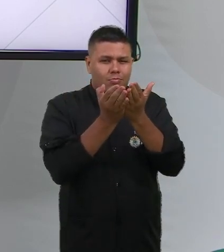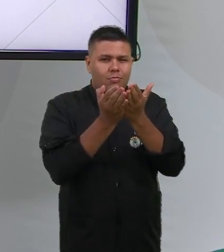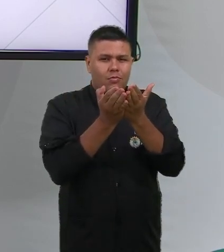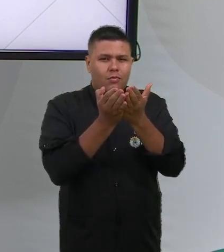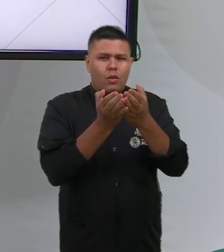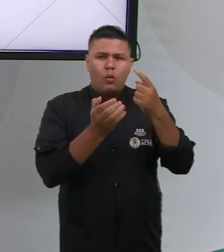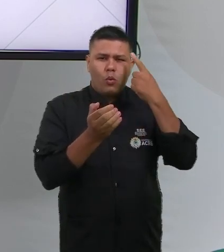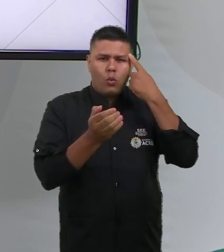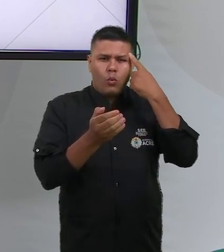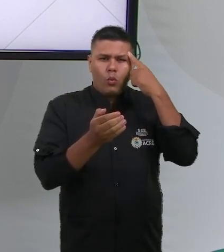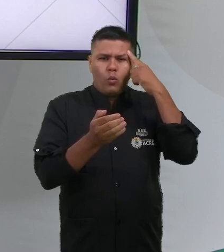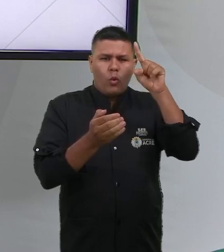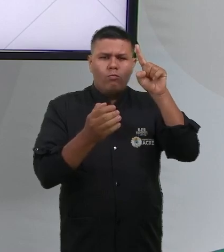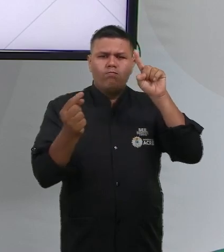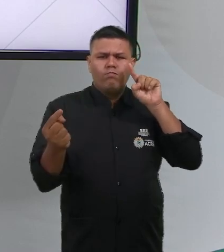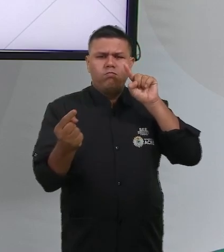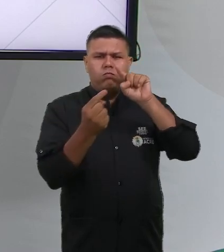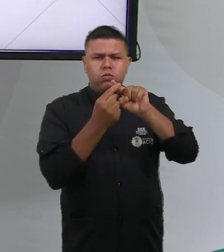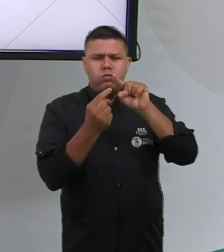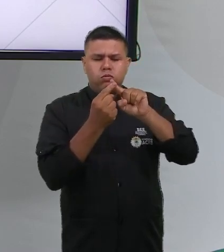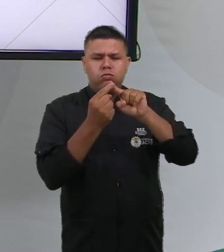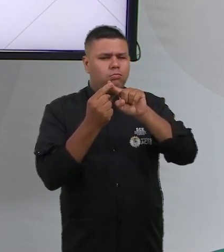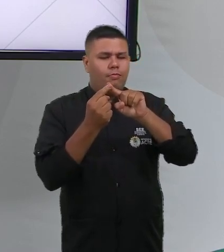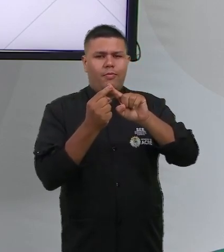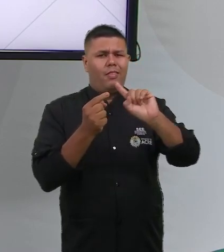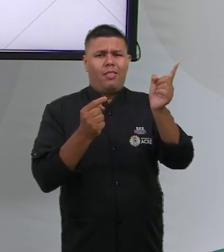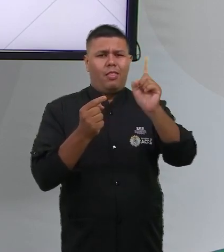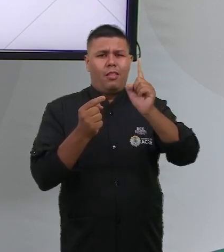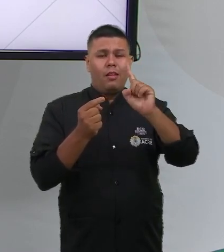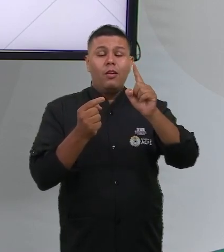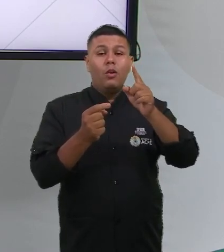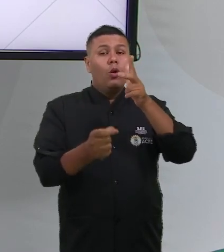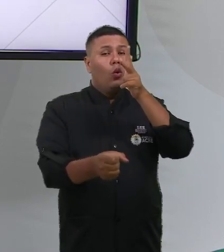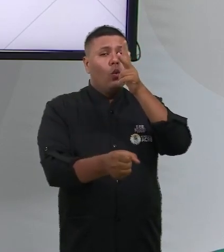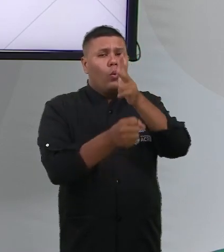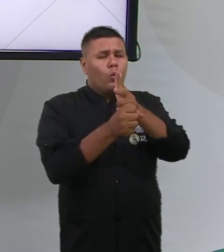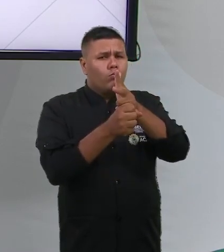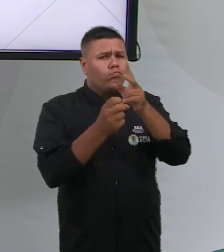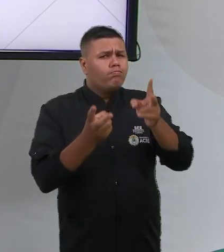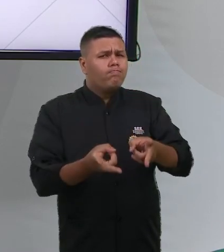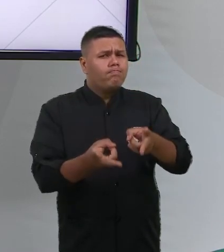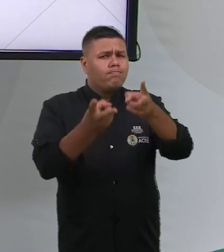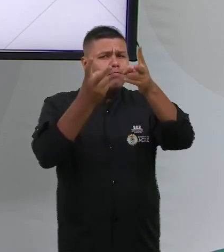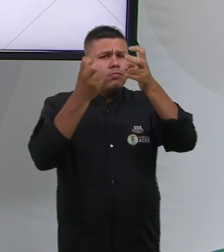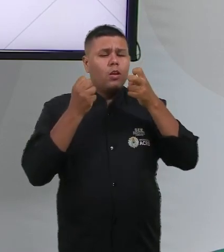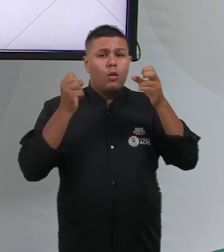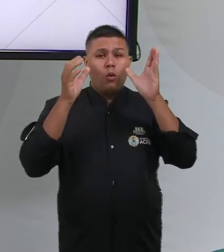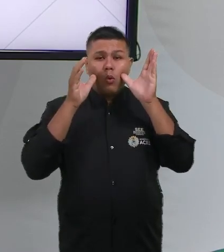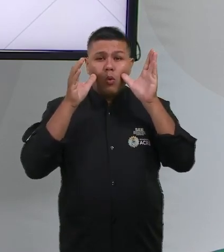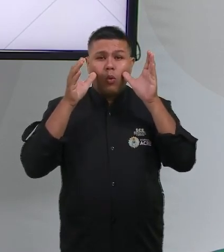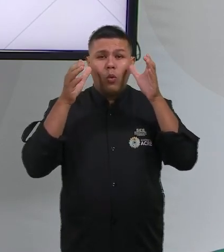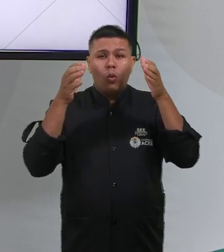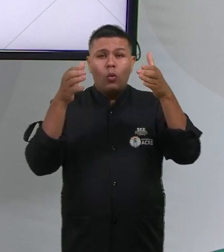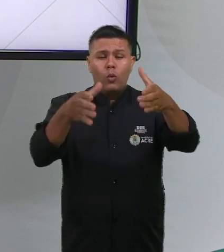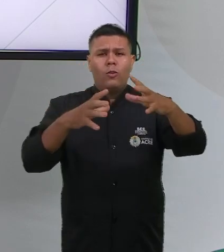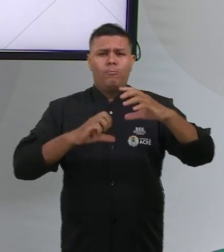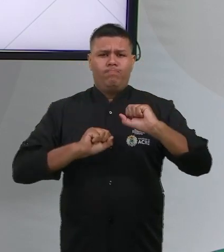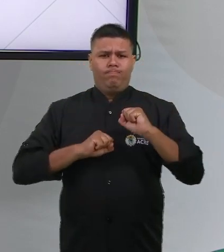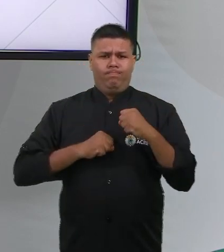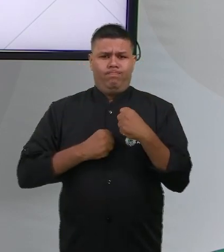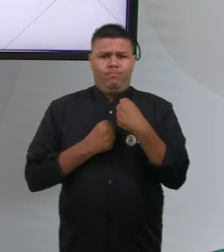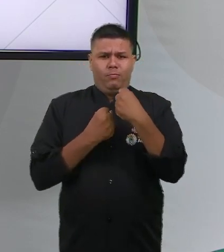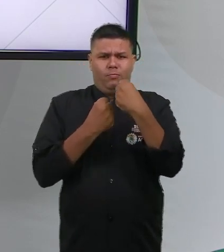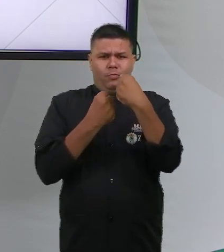porque o nosso intuito ali é a gente retirar dessa curta-metragem a questão que está voltada à resiliência,